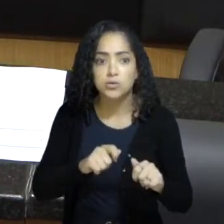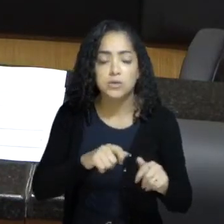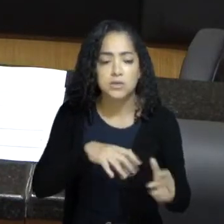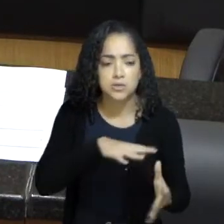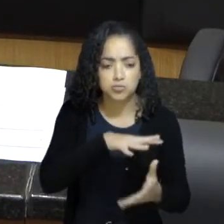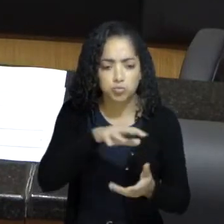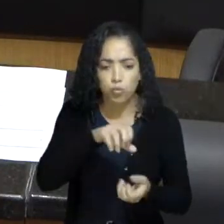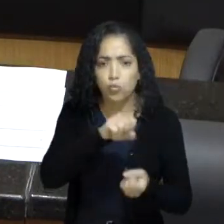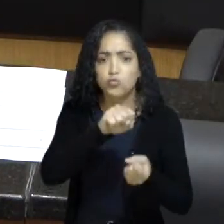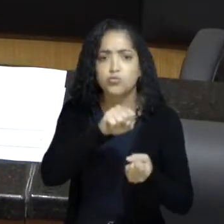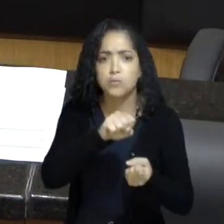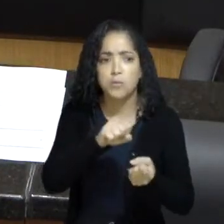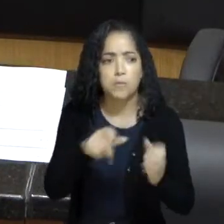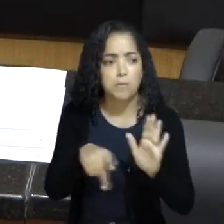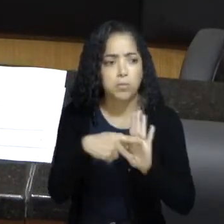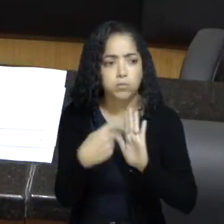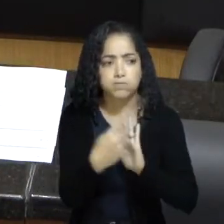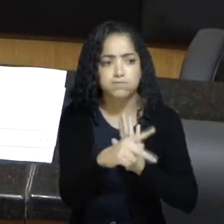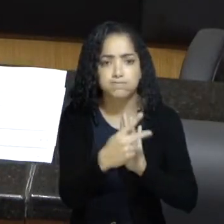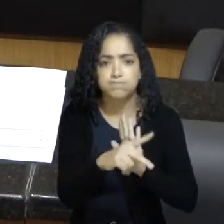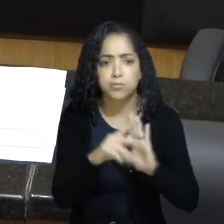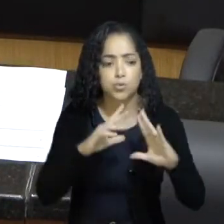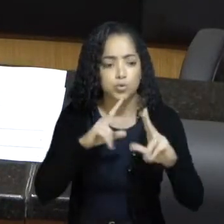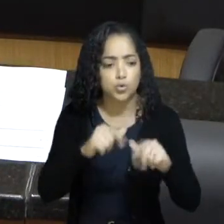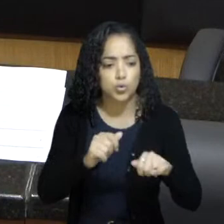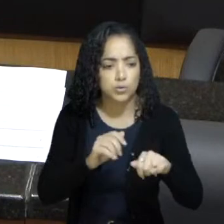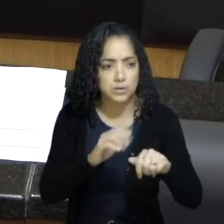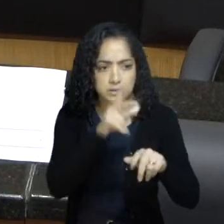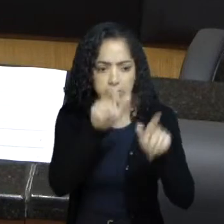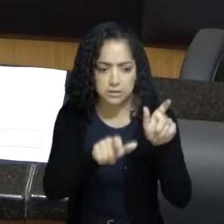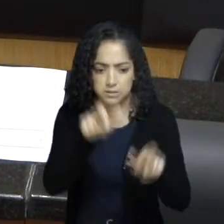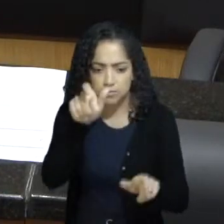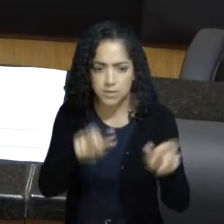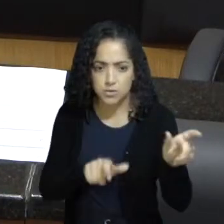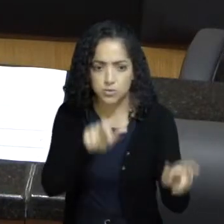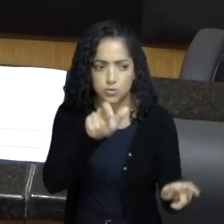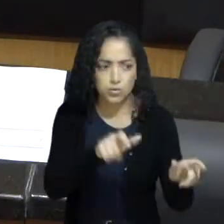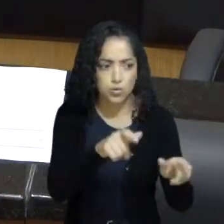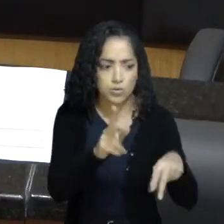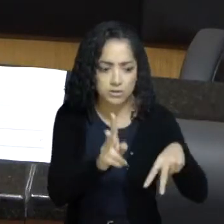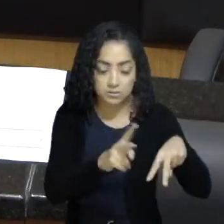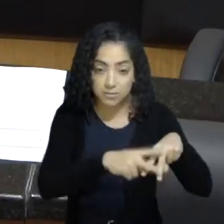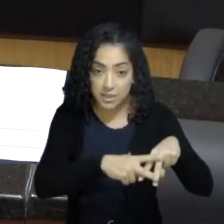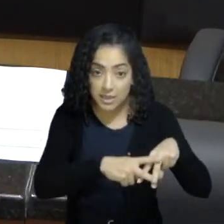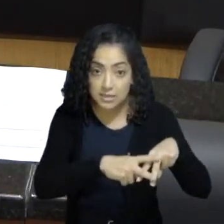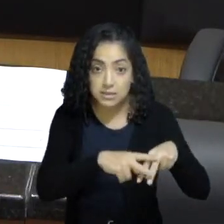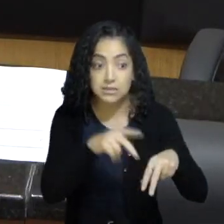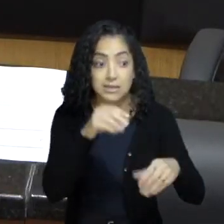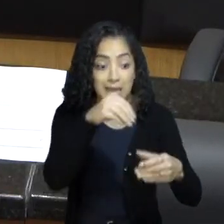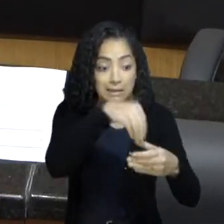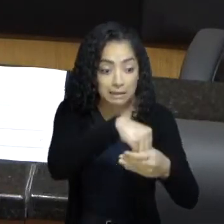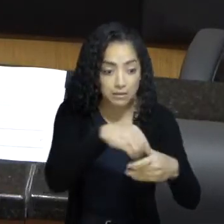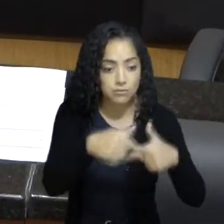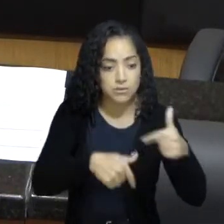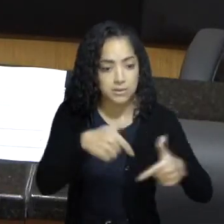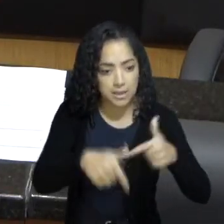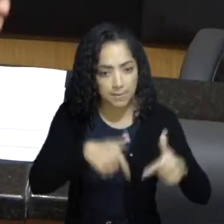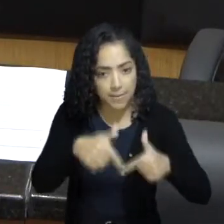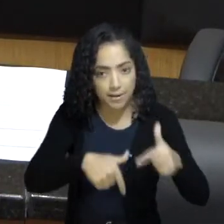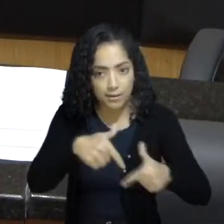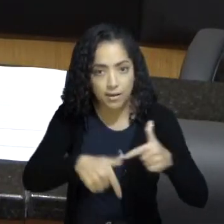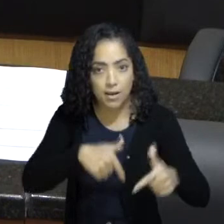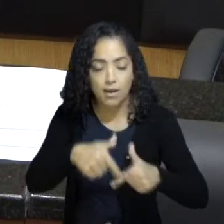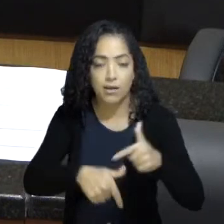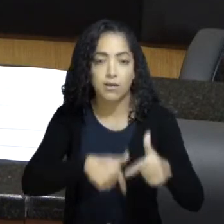onde que os detentos todos eles tivessem que trabalhar de uma